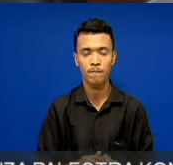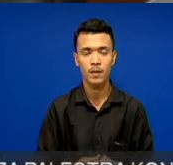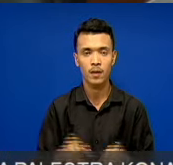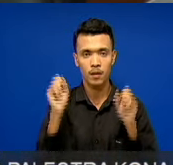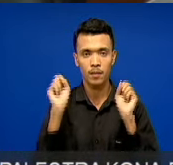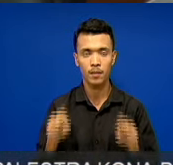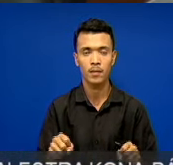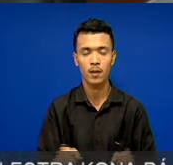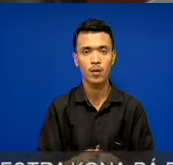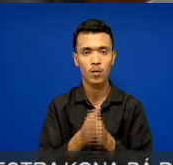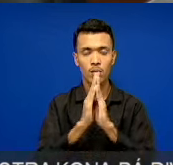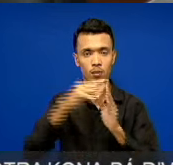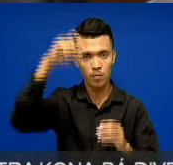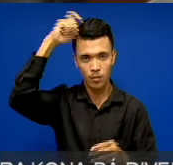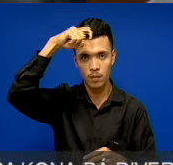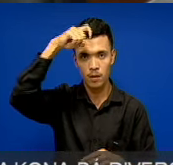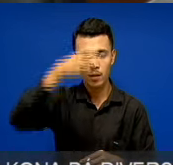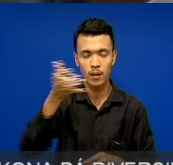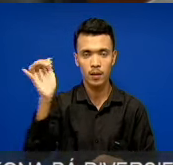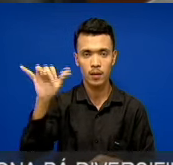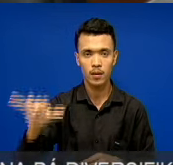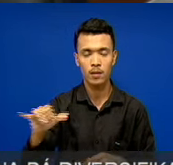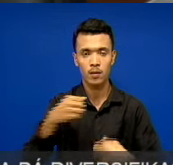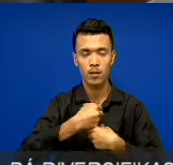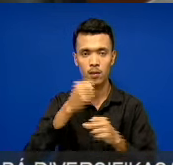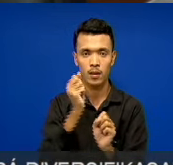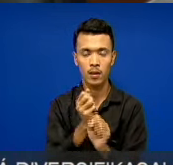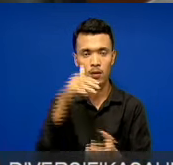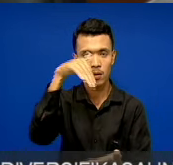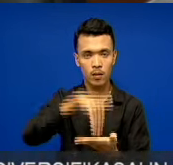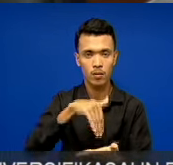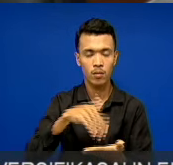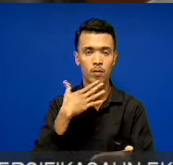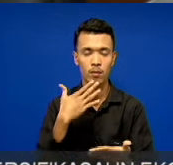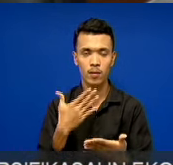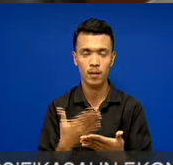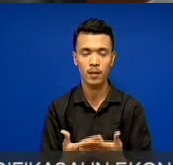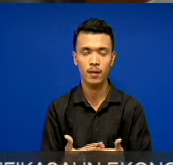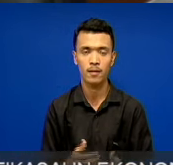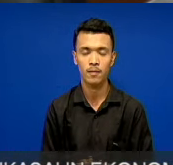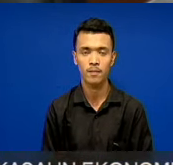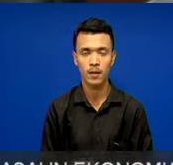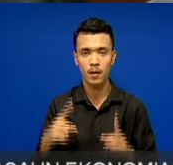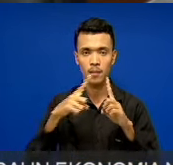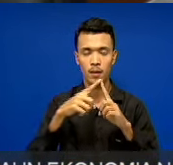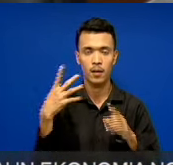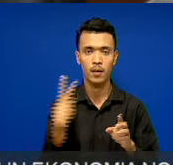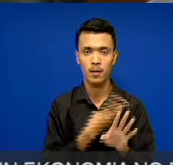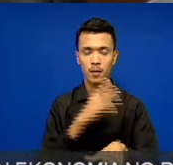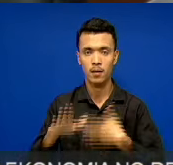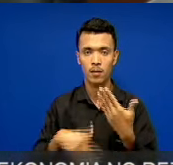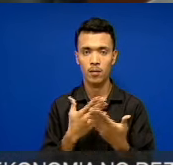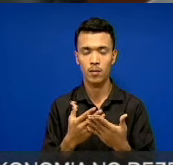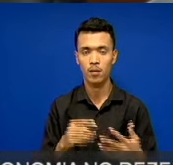russo acadêmico sira, ekonomista sira halo halo analisa ho dia ho kleang ho kredibel bai ta ho tu bos paliliu ba